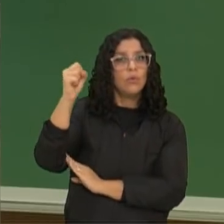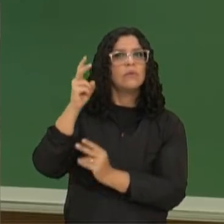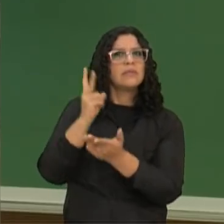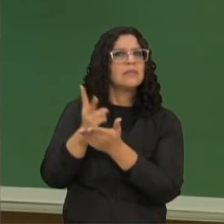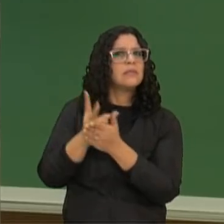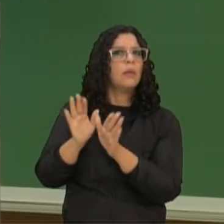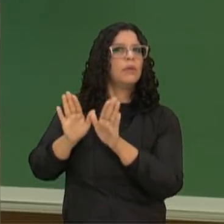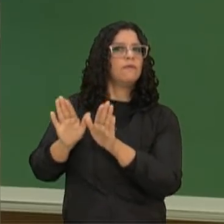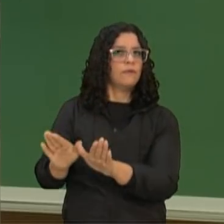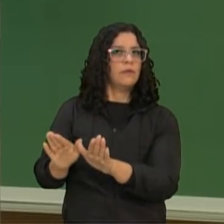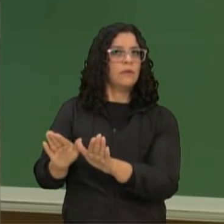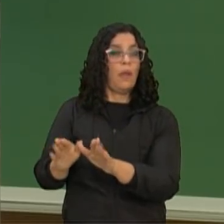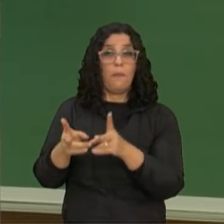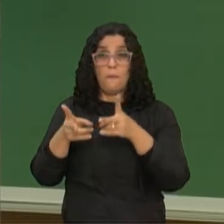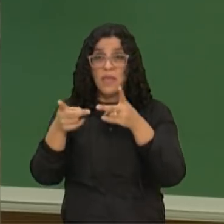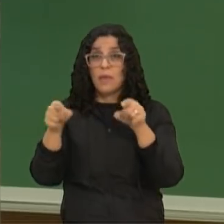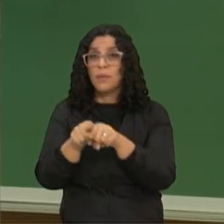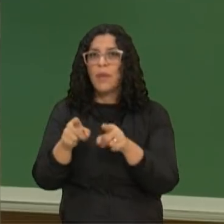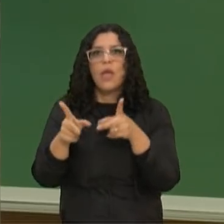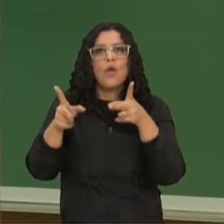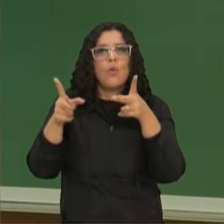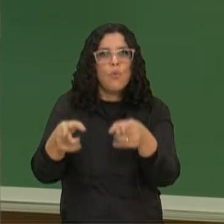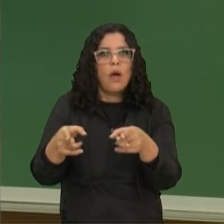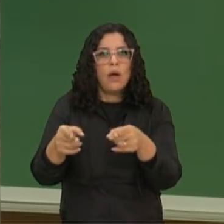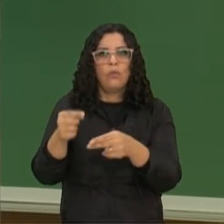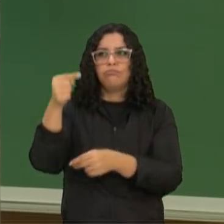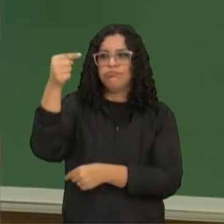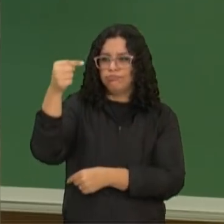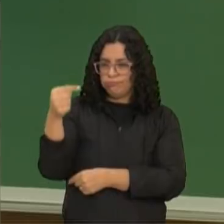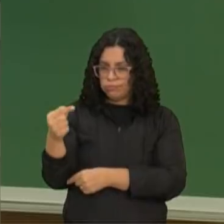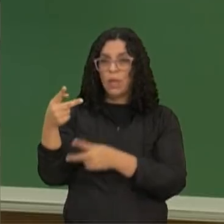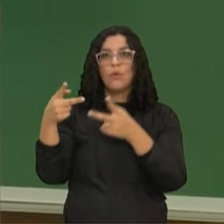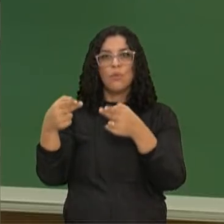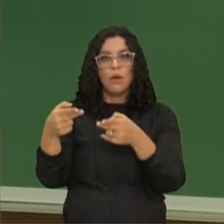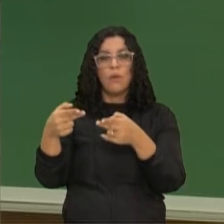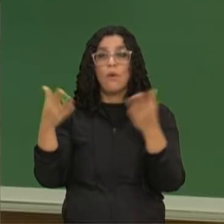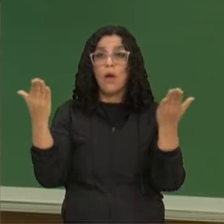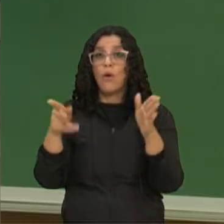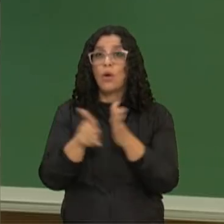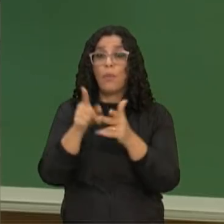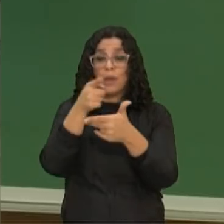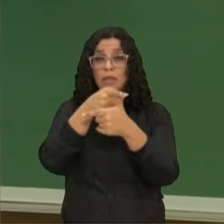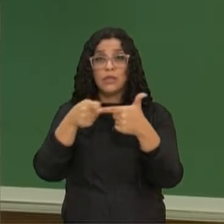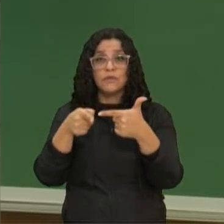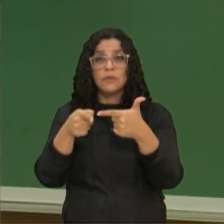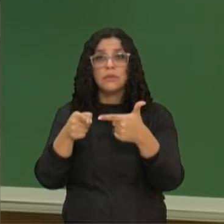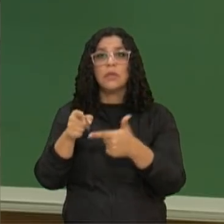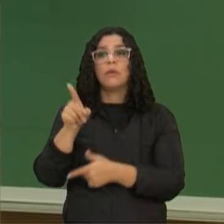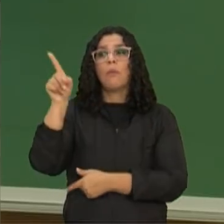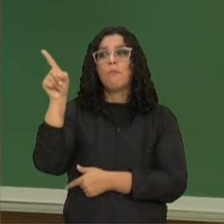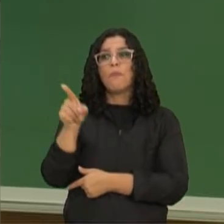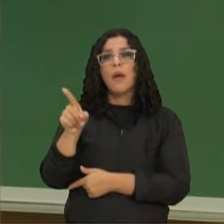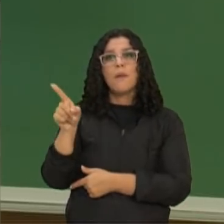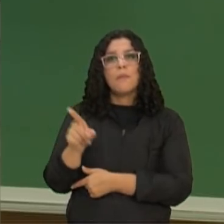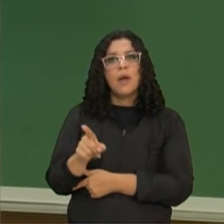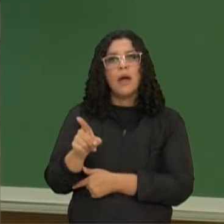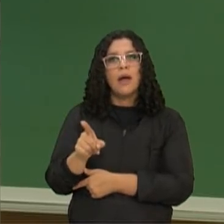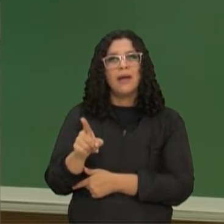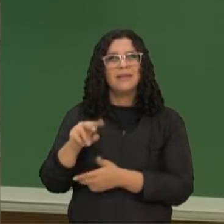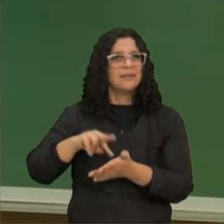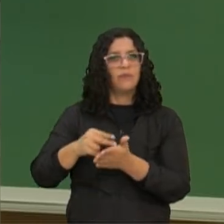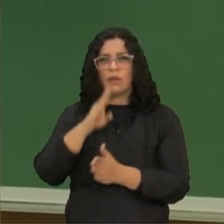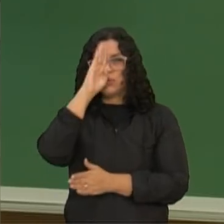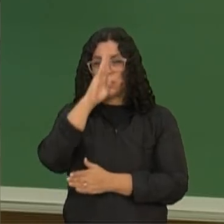10. Percebam que ela é exatamente a mesma em cima e embaixo. No processo da divisão, ela vai se simplificar